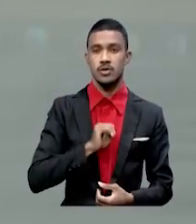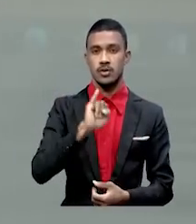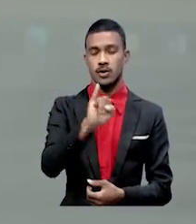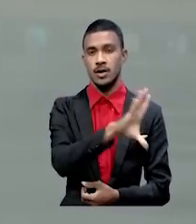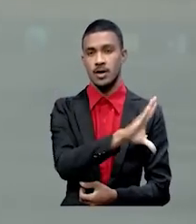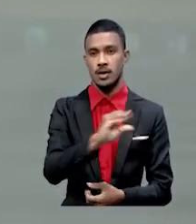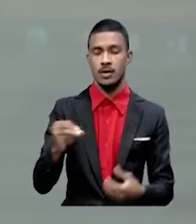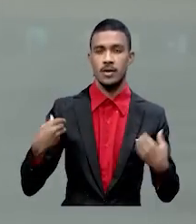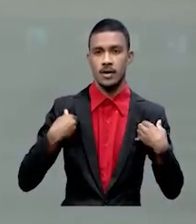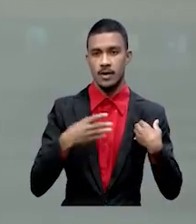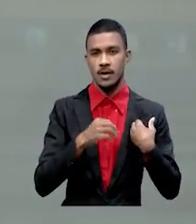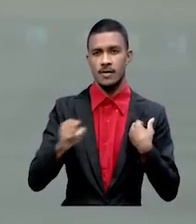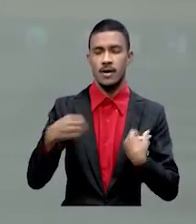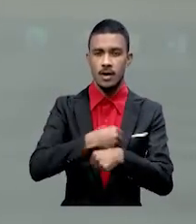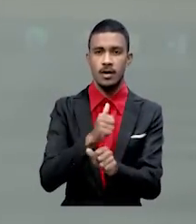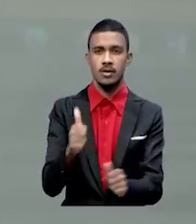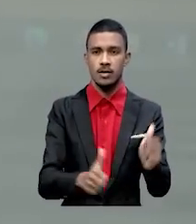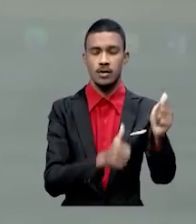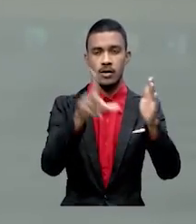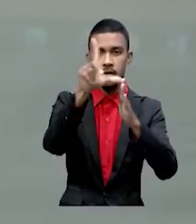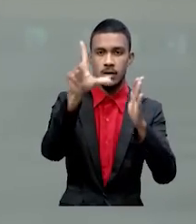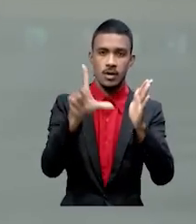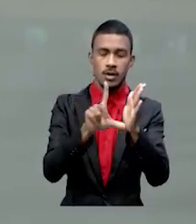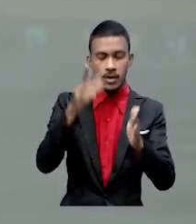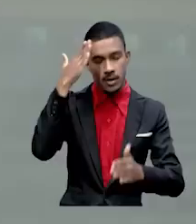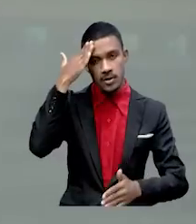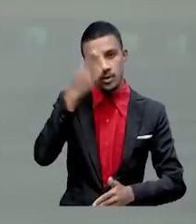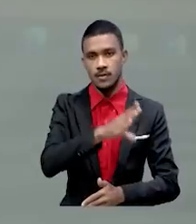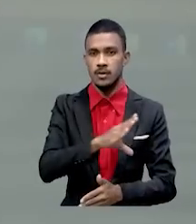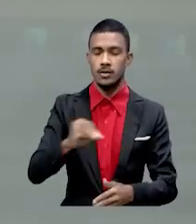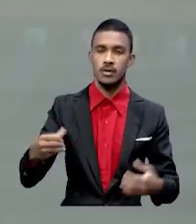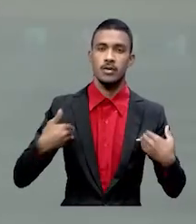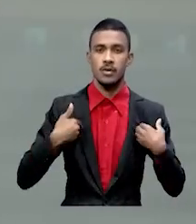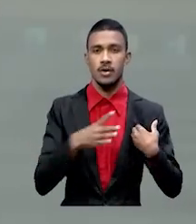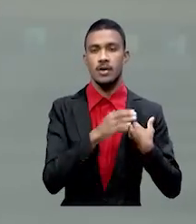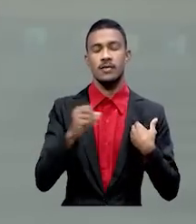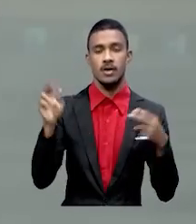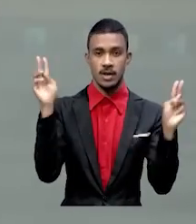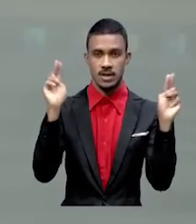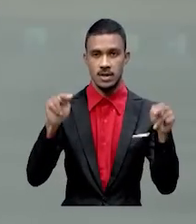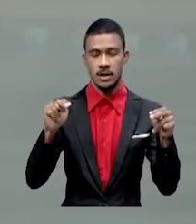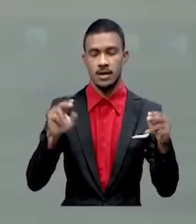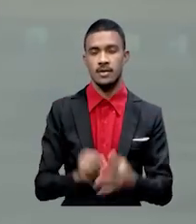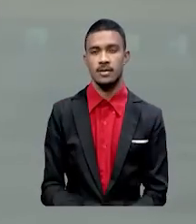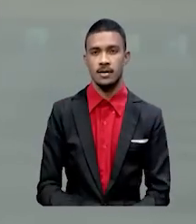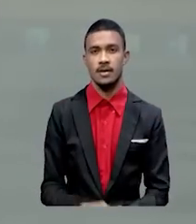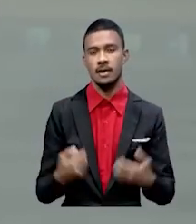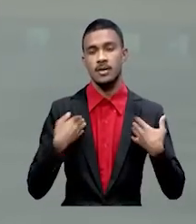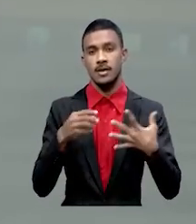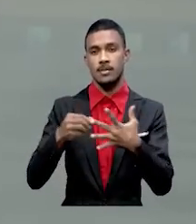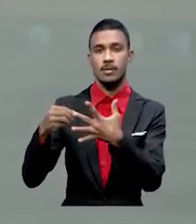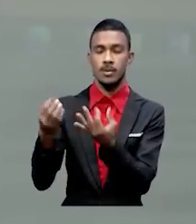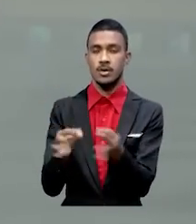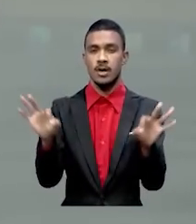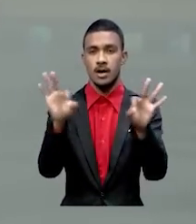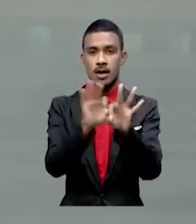e compreendeu a nossa visão, as nossas necessidades e a importância